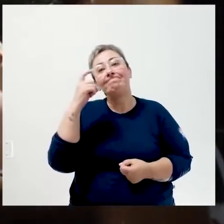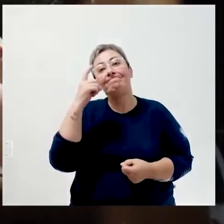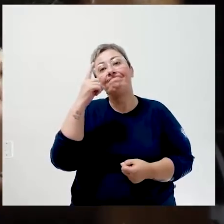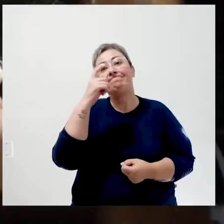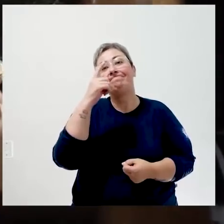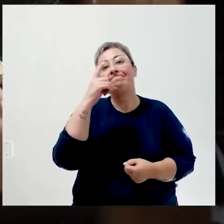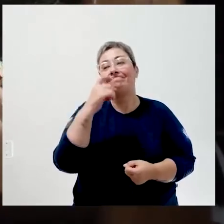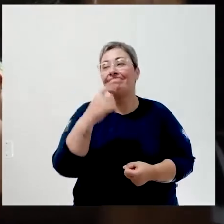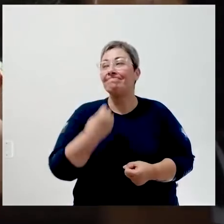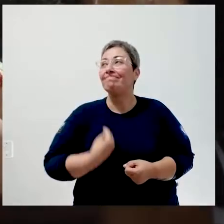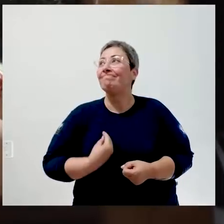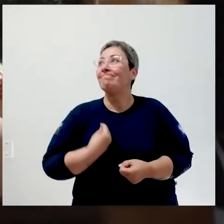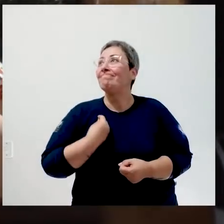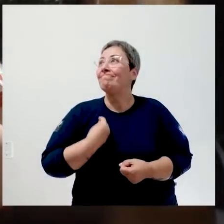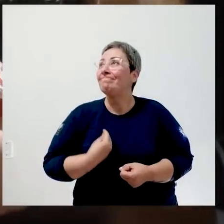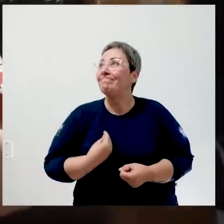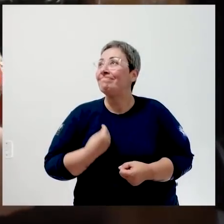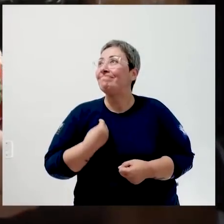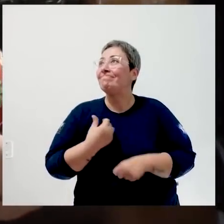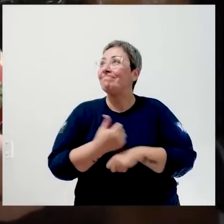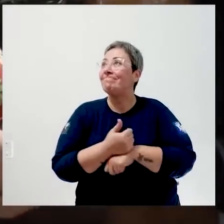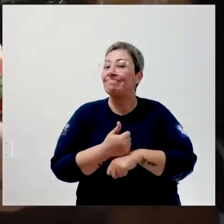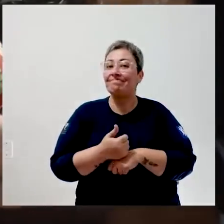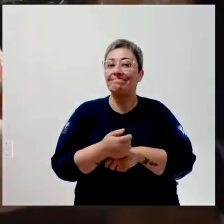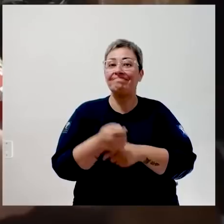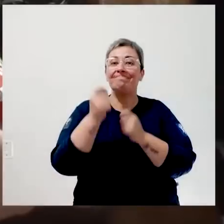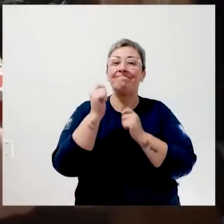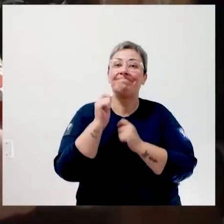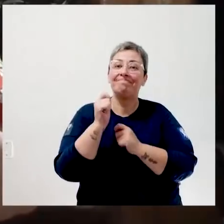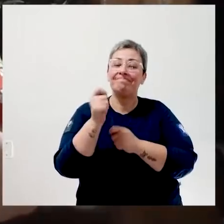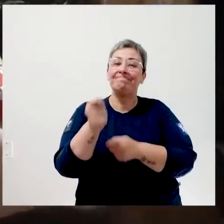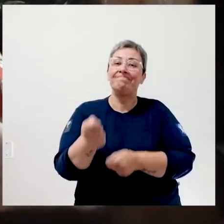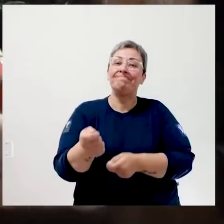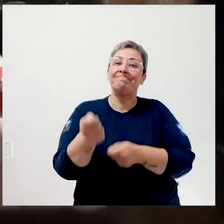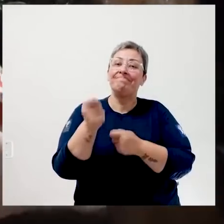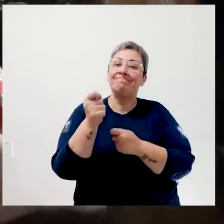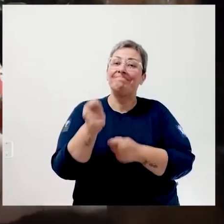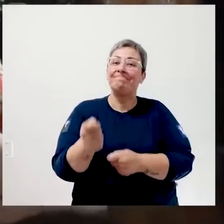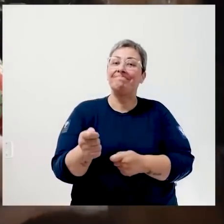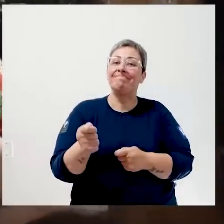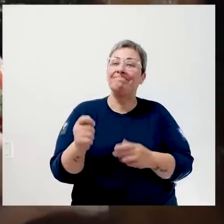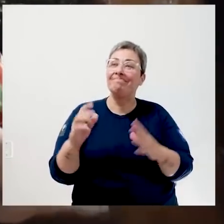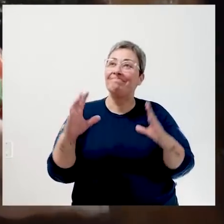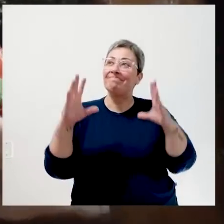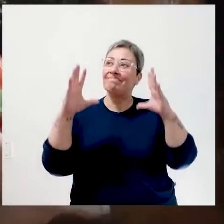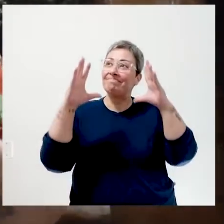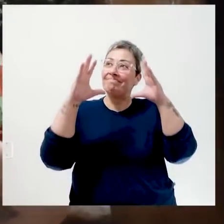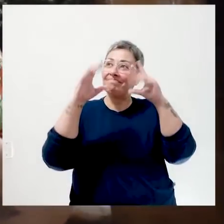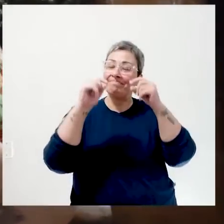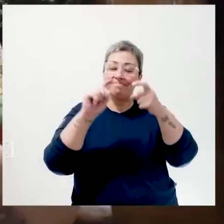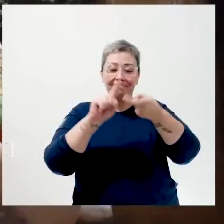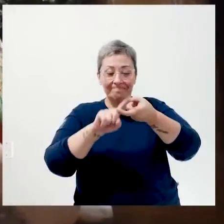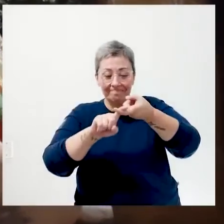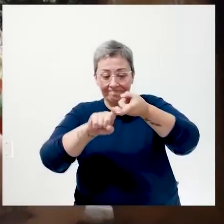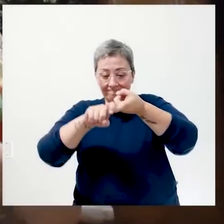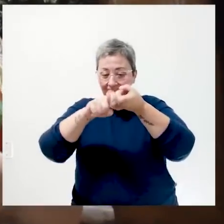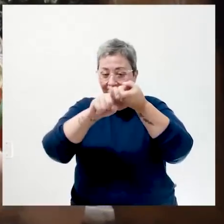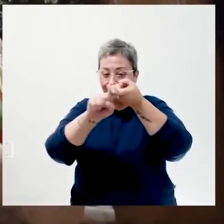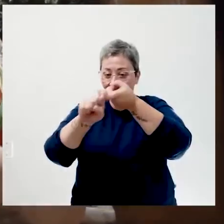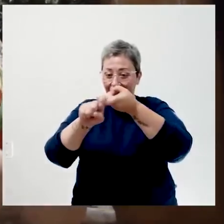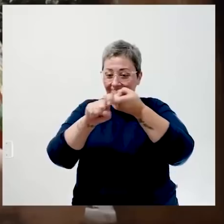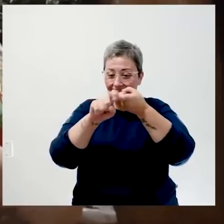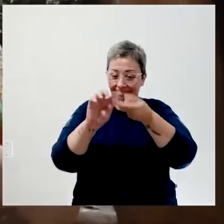Como é difícil a vida do pescador. De noite ele enrosca o anzol